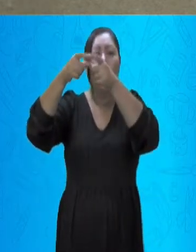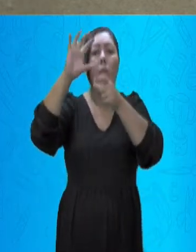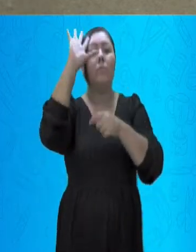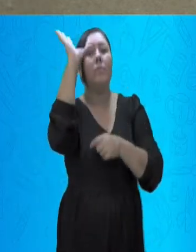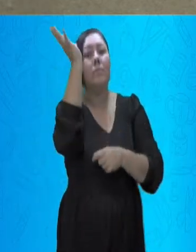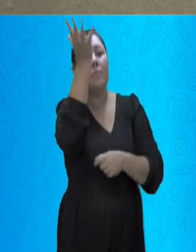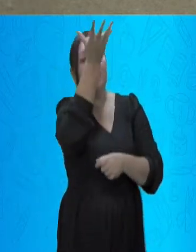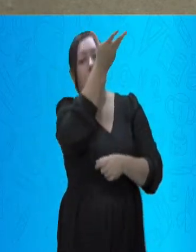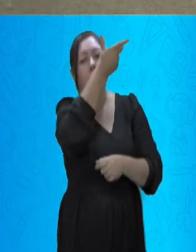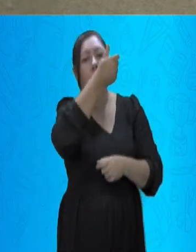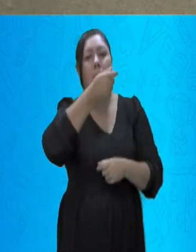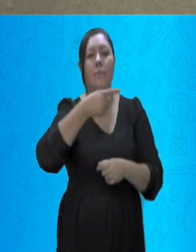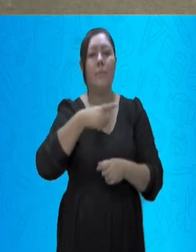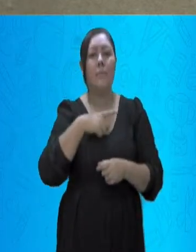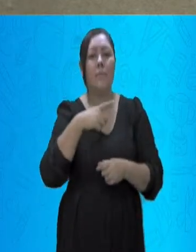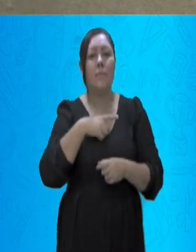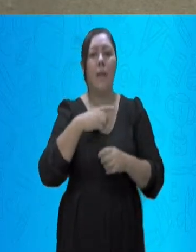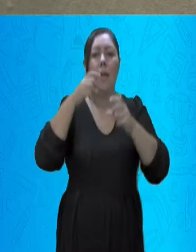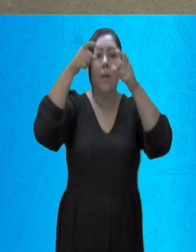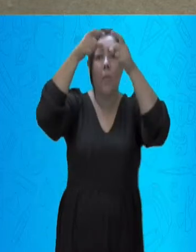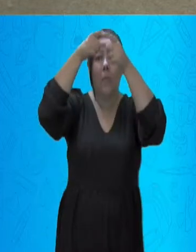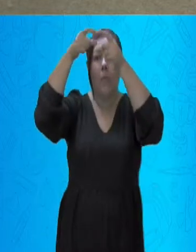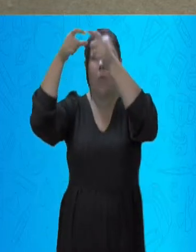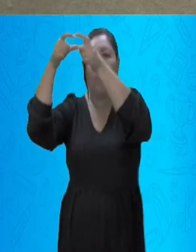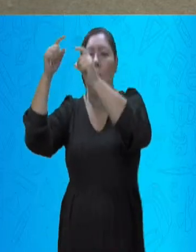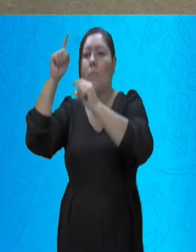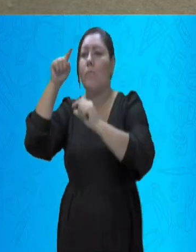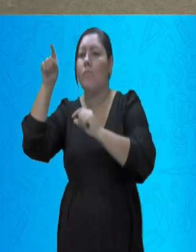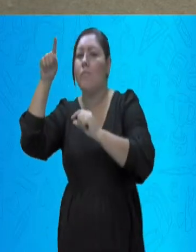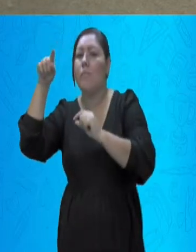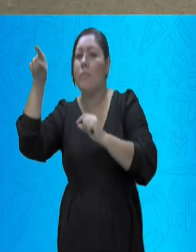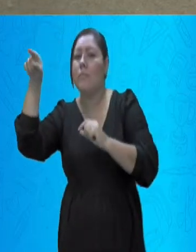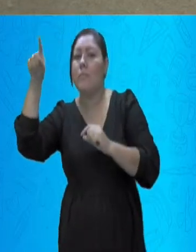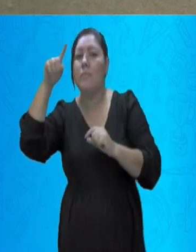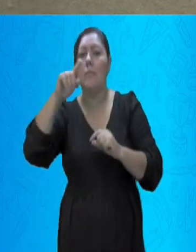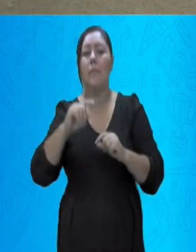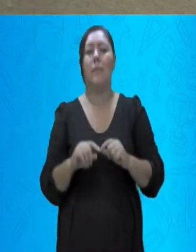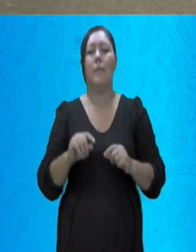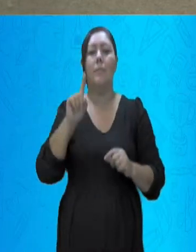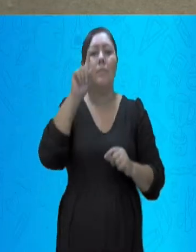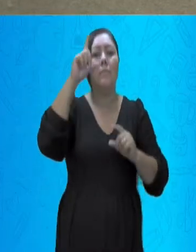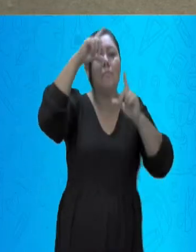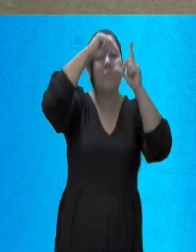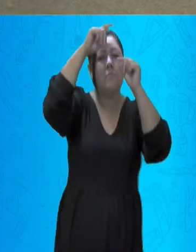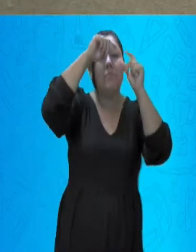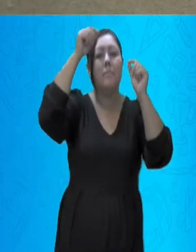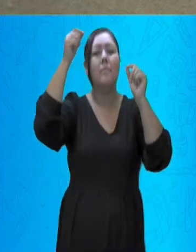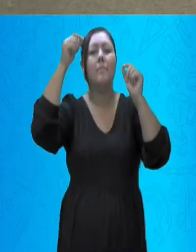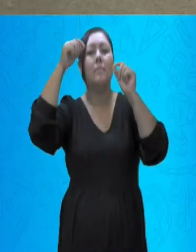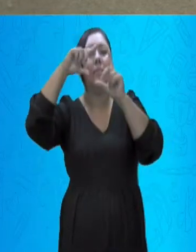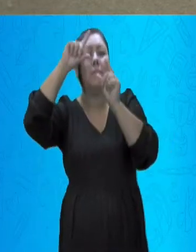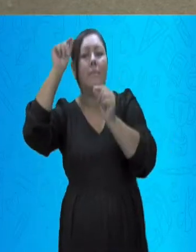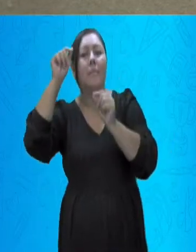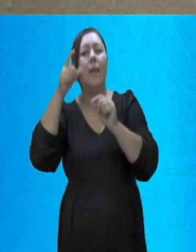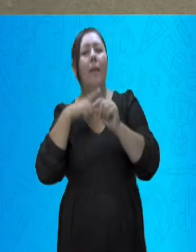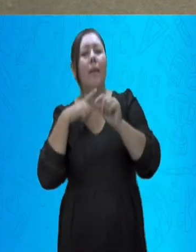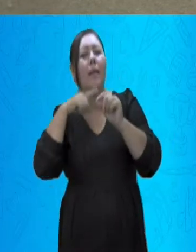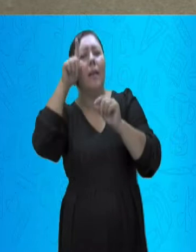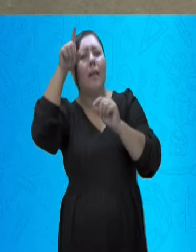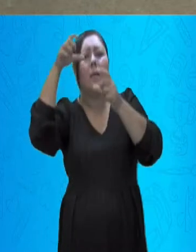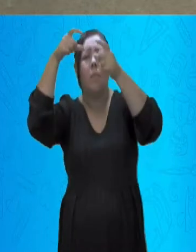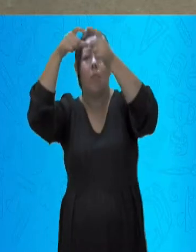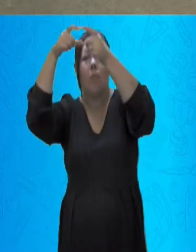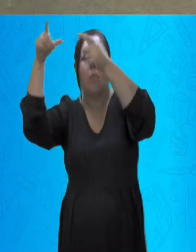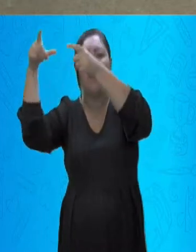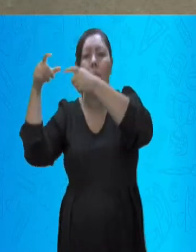não estou dando um nome específico, eu estou dizendo que aquela porção de terra que a gente vê, que a gente determina, que